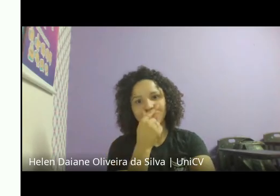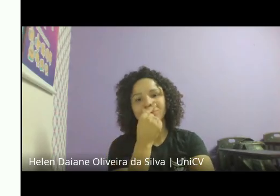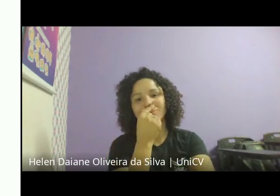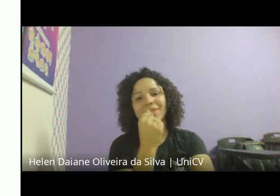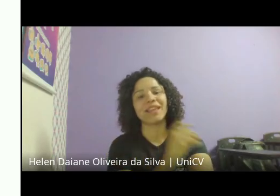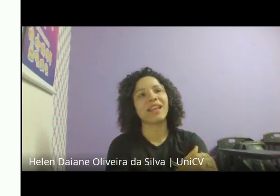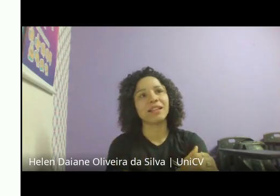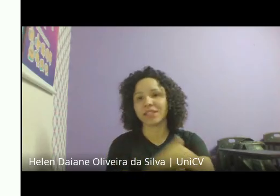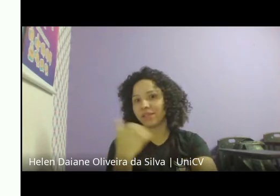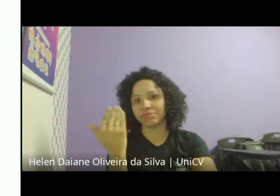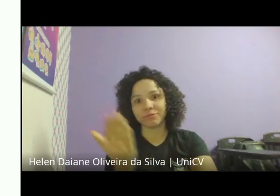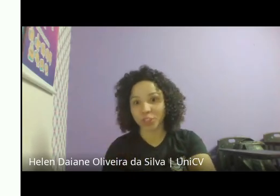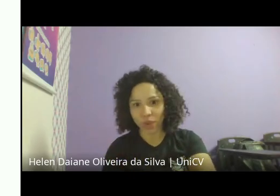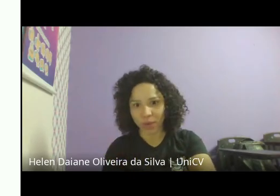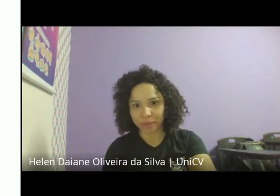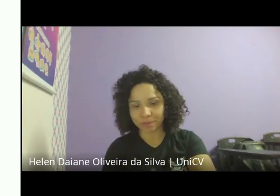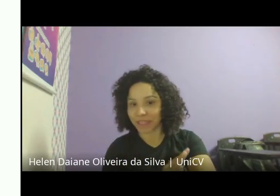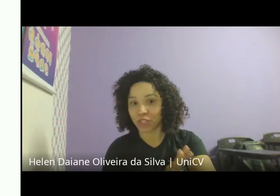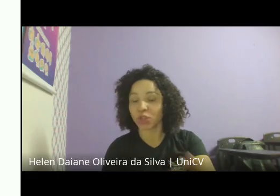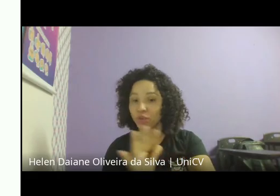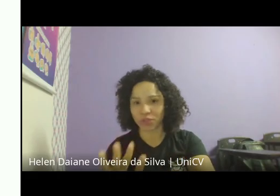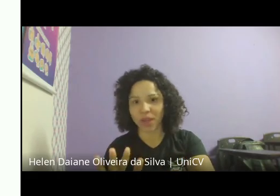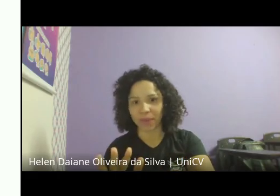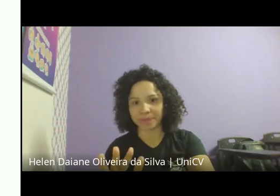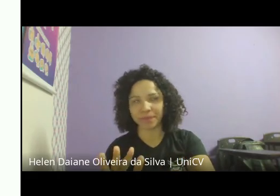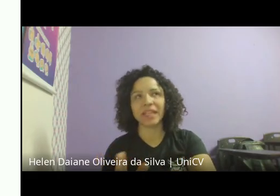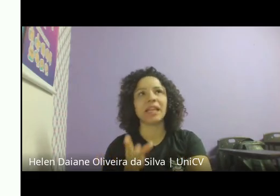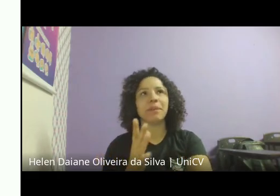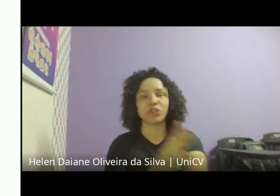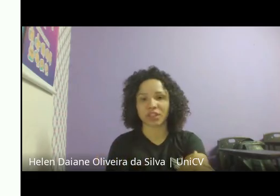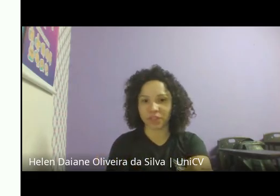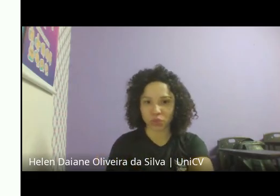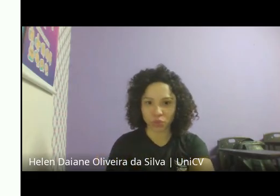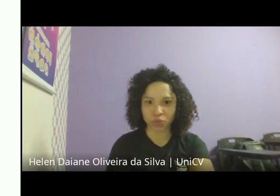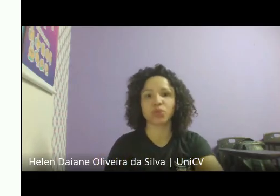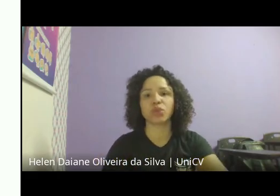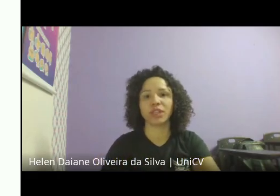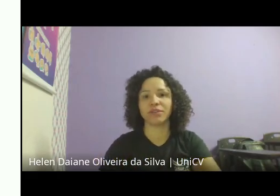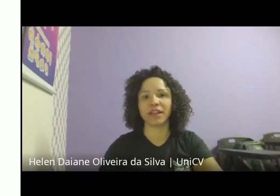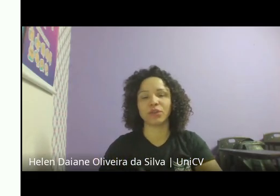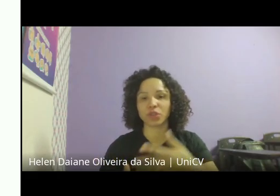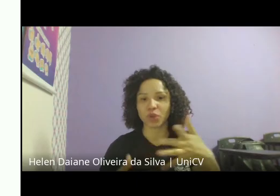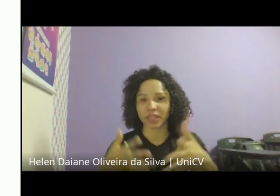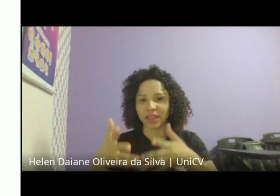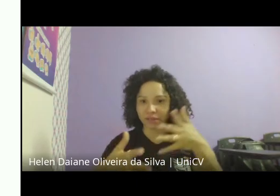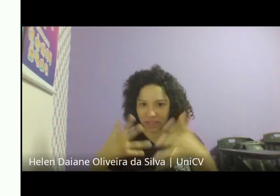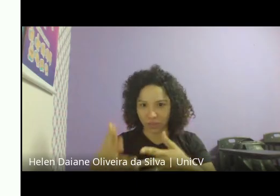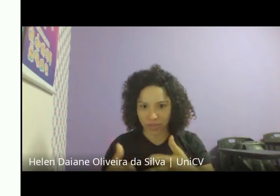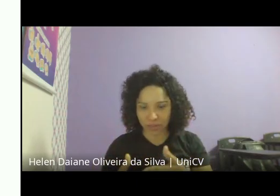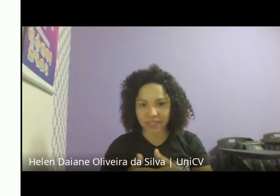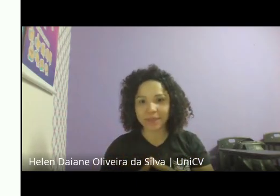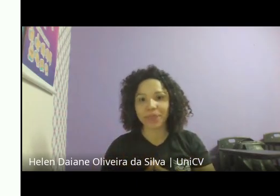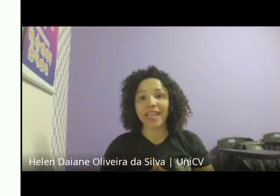igreja. Então, assim, visual. Ela sonhou visual. Mas eu já vi surdo falando que sonha